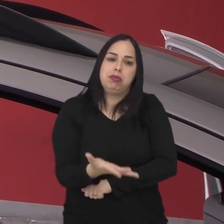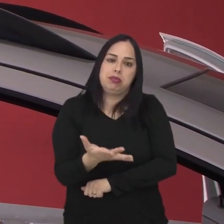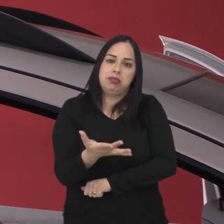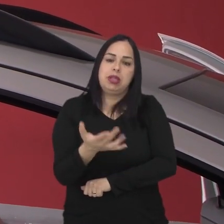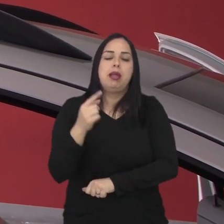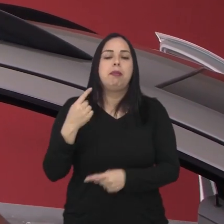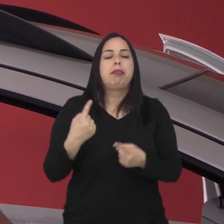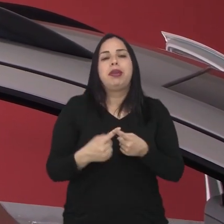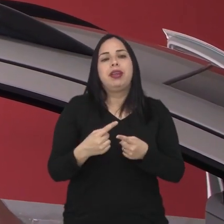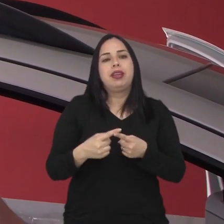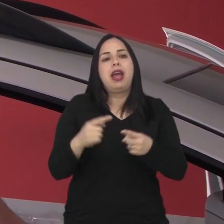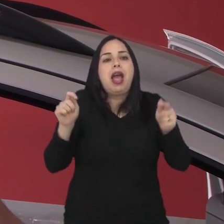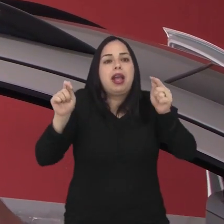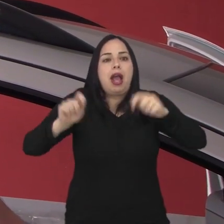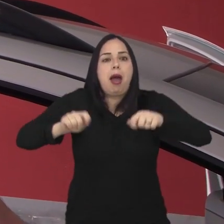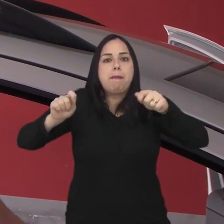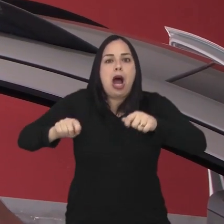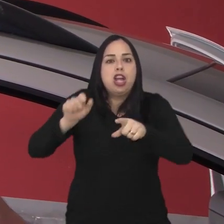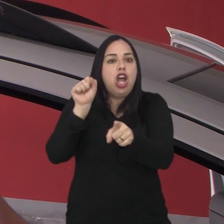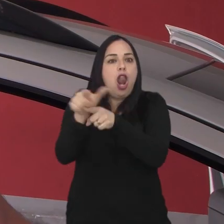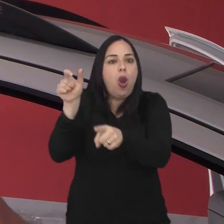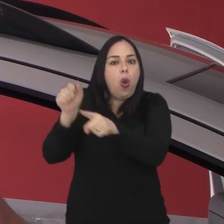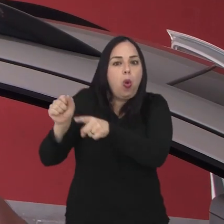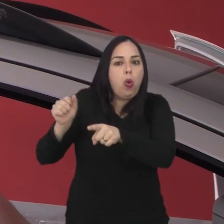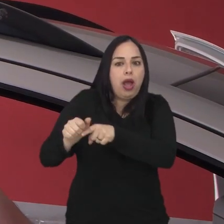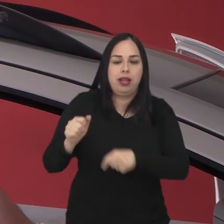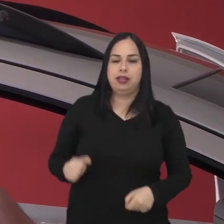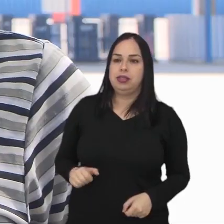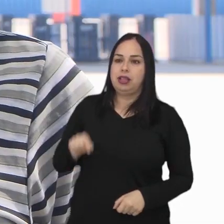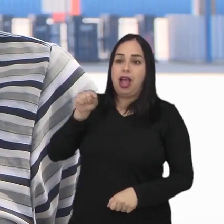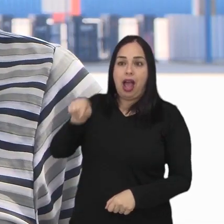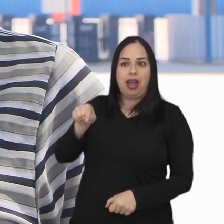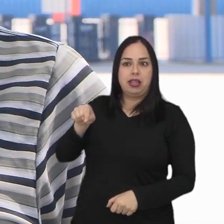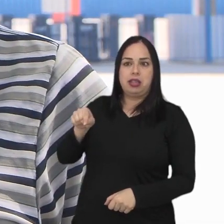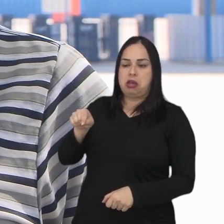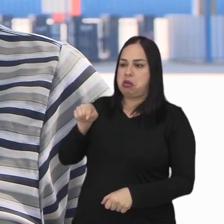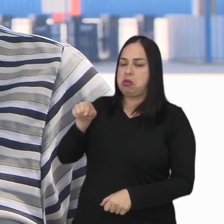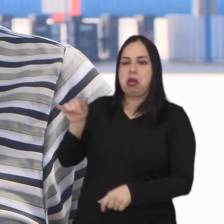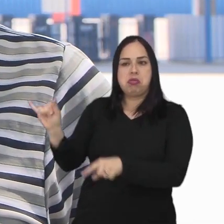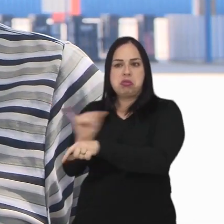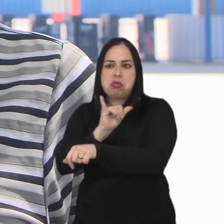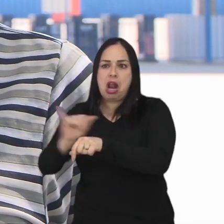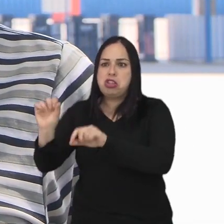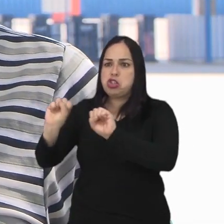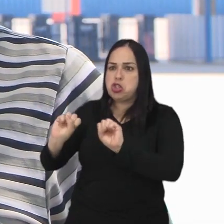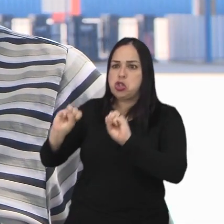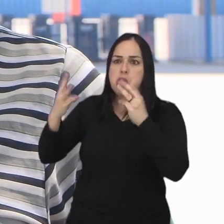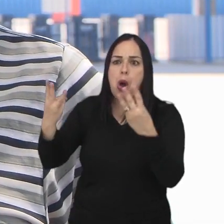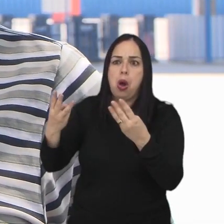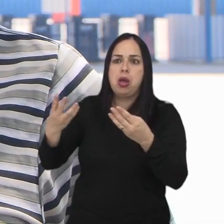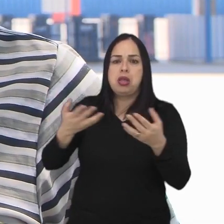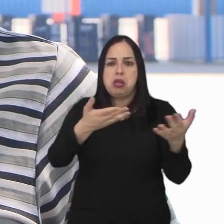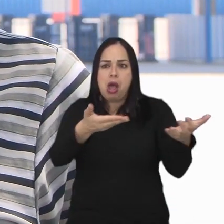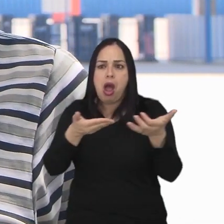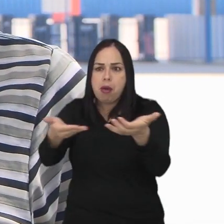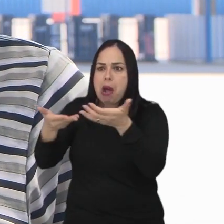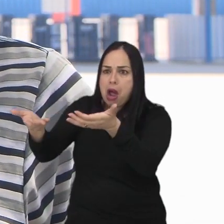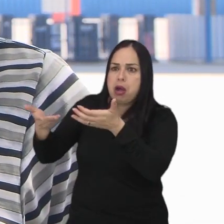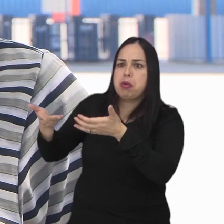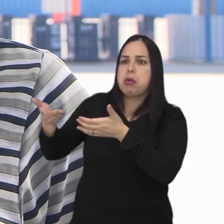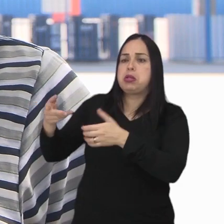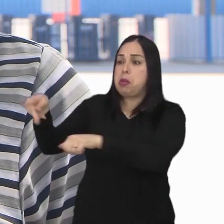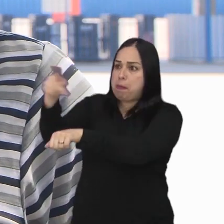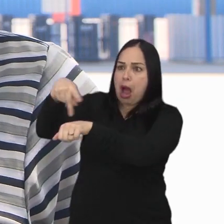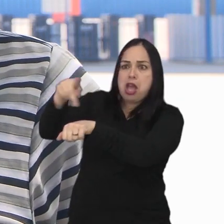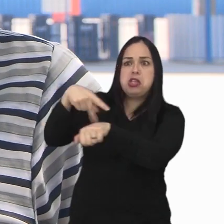estádio ter a possibilidade de fazer locação. É para estar nas melhores posições, tanto em show como recepção de